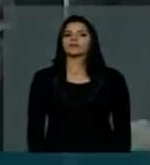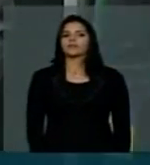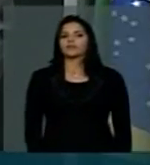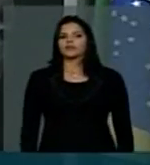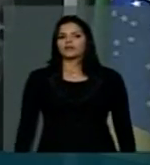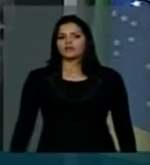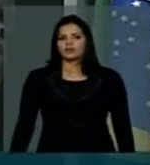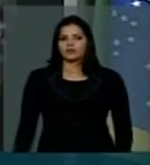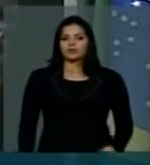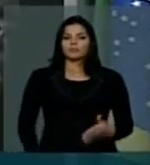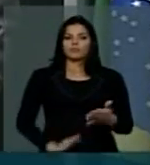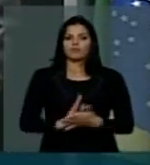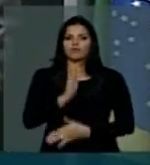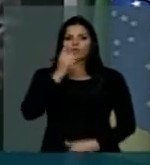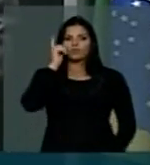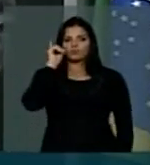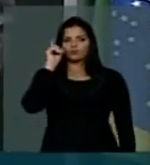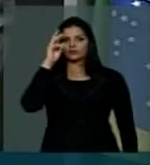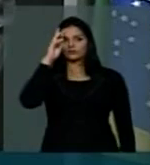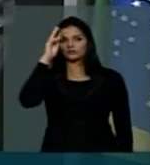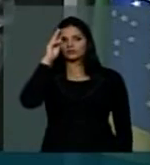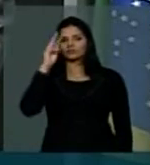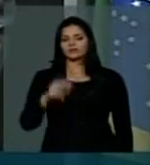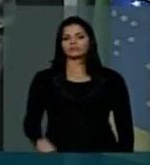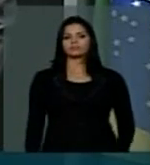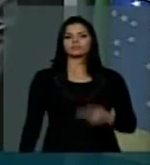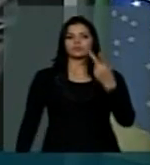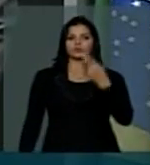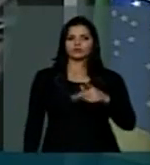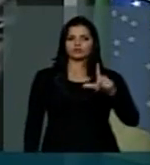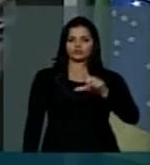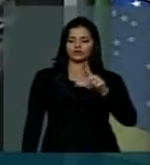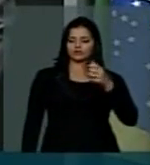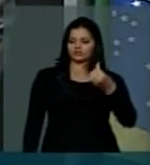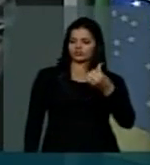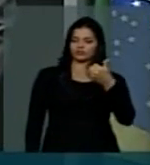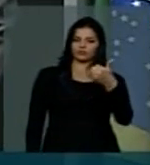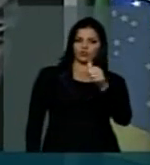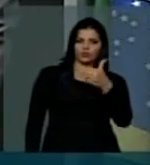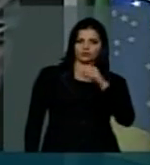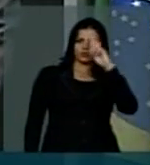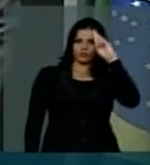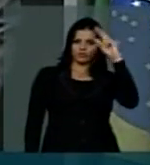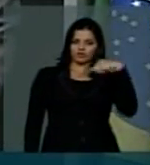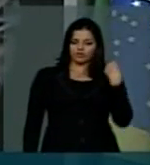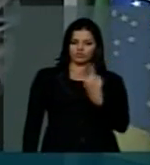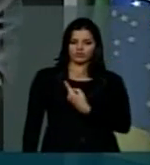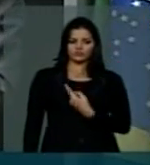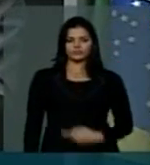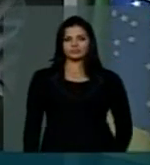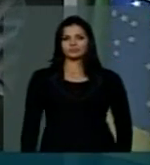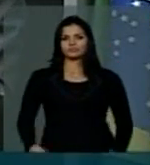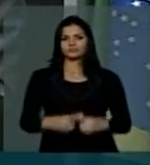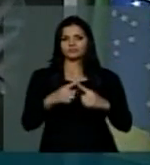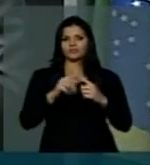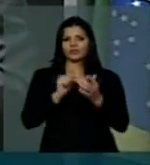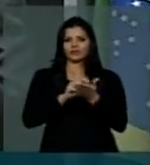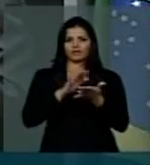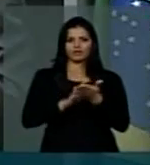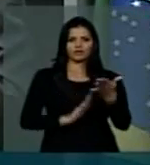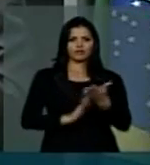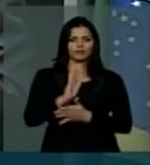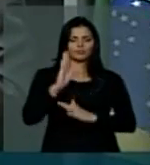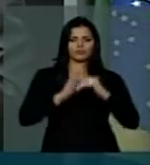Deputados aprovou ontem, terça-feira, o projeto de lei 611 de nossa autoria, que regulamenta a profissão